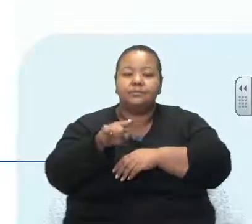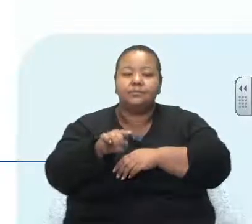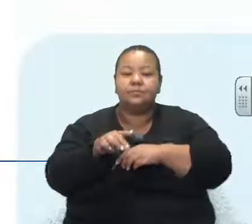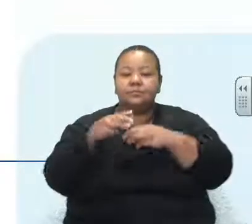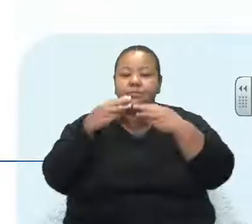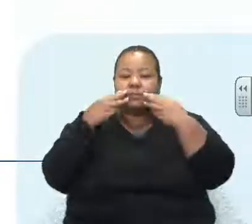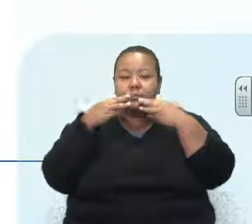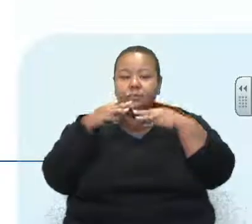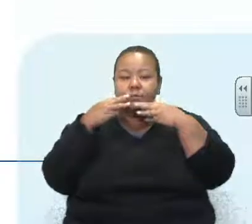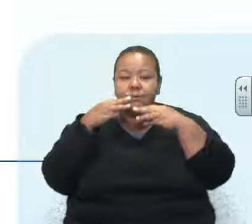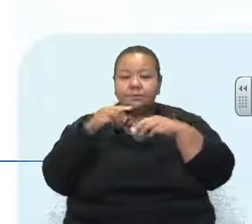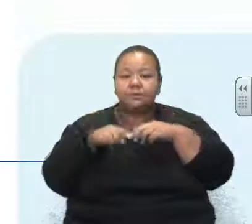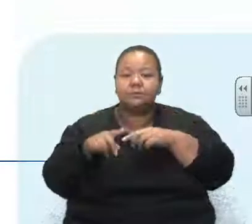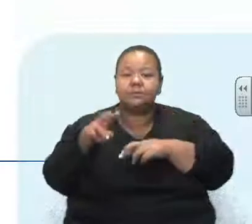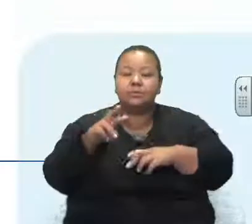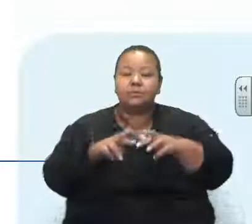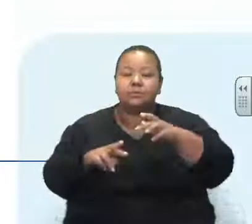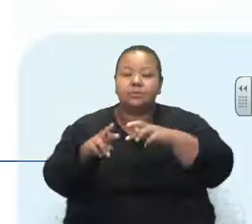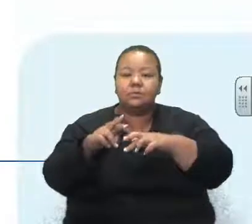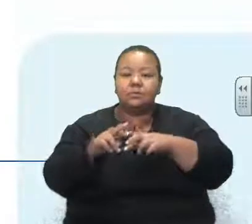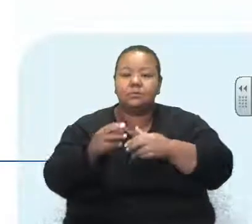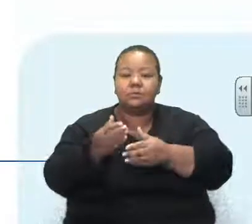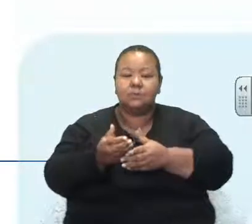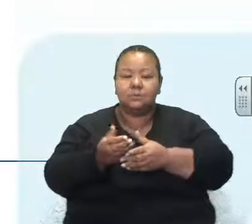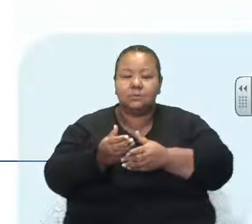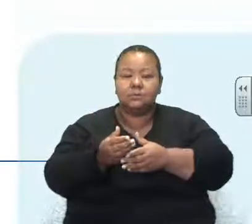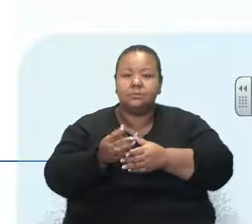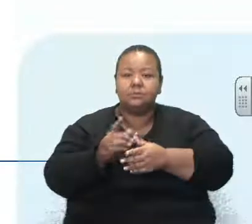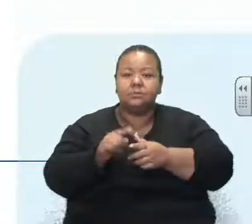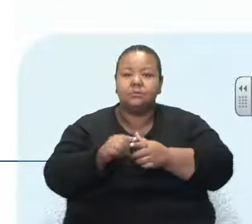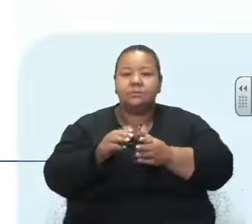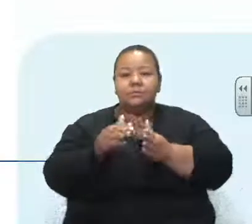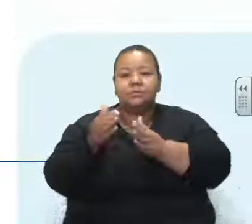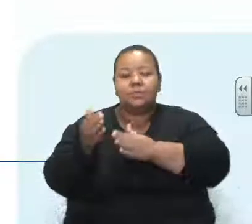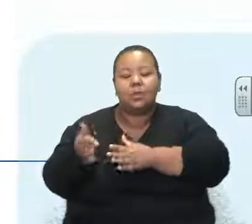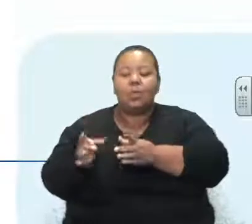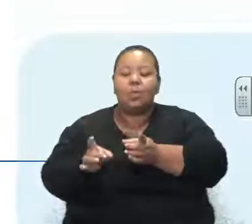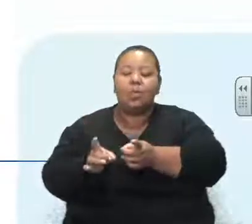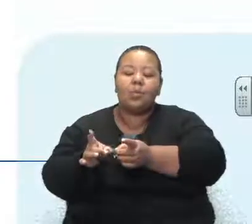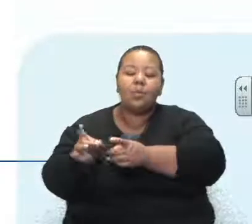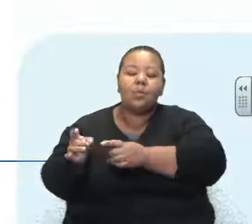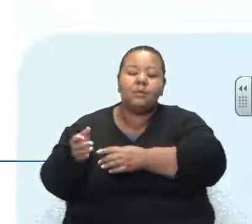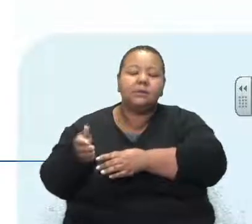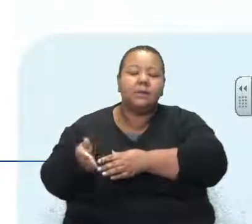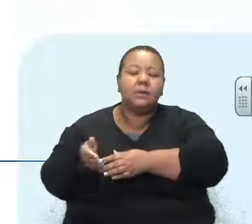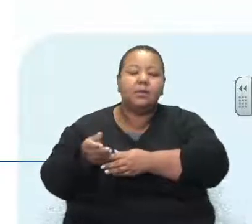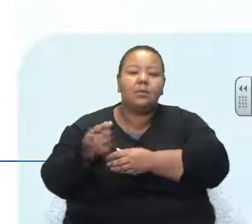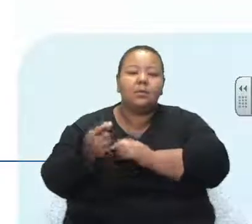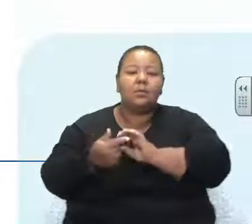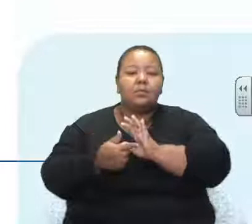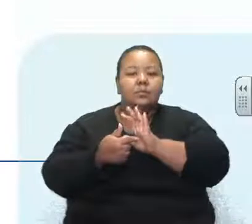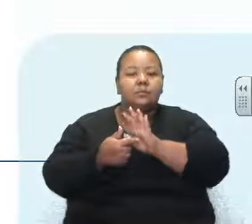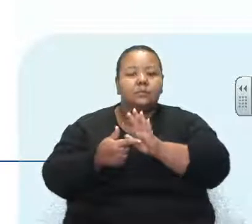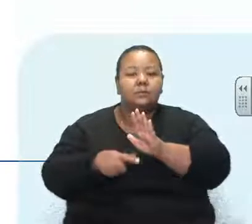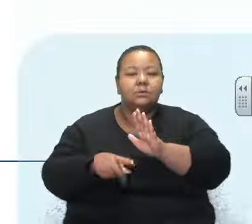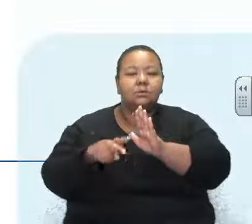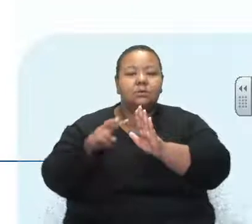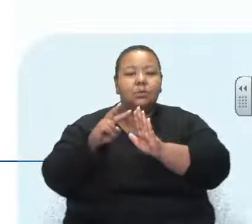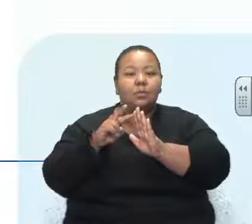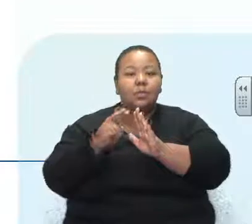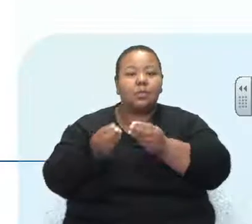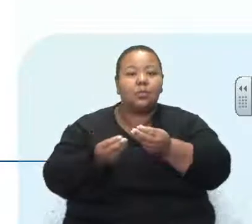Quais foram as análises do composto mercadológico? Ou de ordem comercial, apontando os volumes de negócio